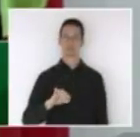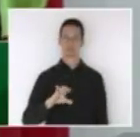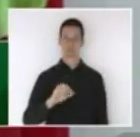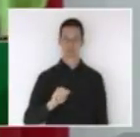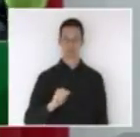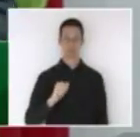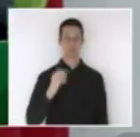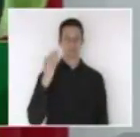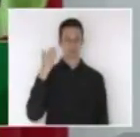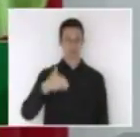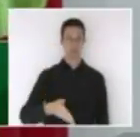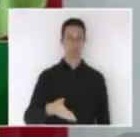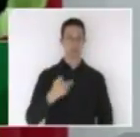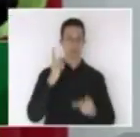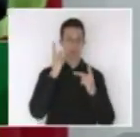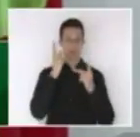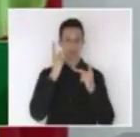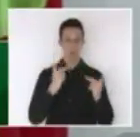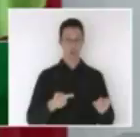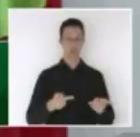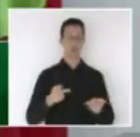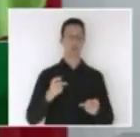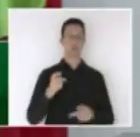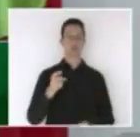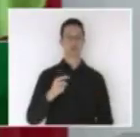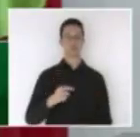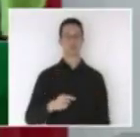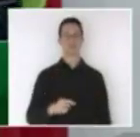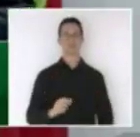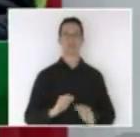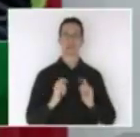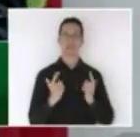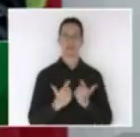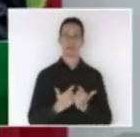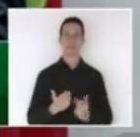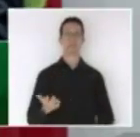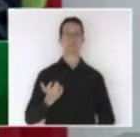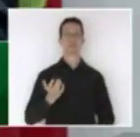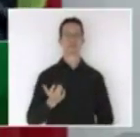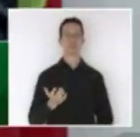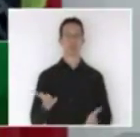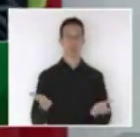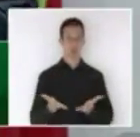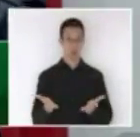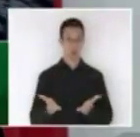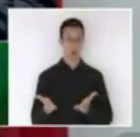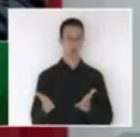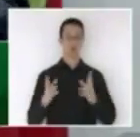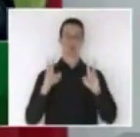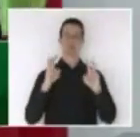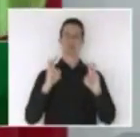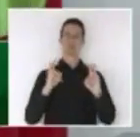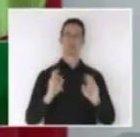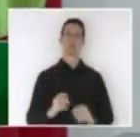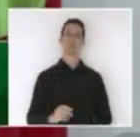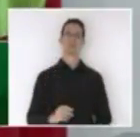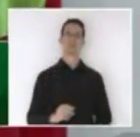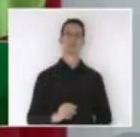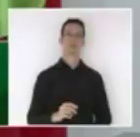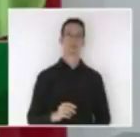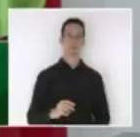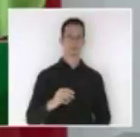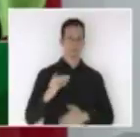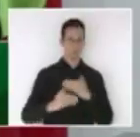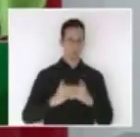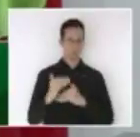nossa reunião. Eu queria abordar aqui, dentro do horário do partido, um avanço